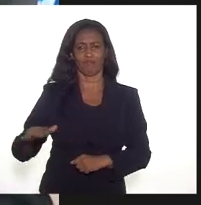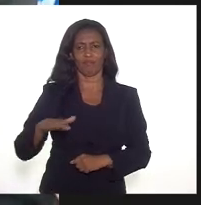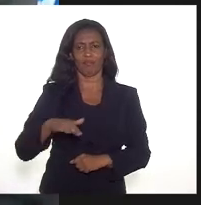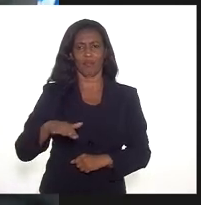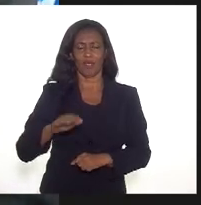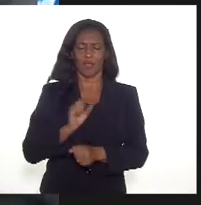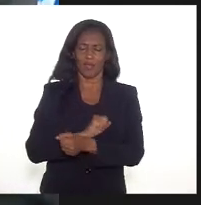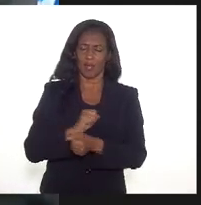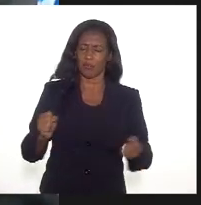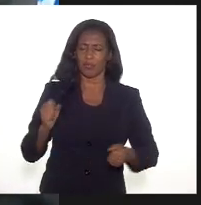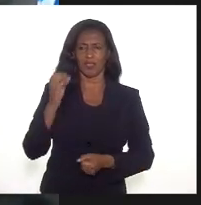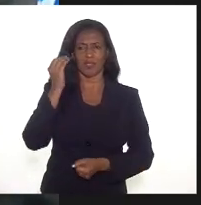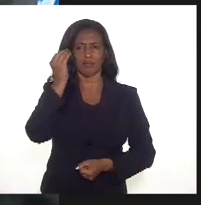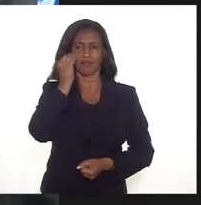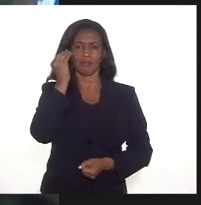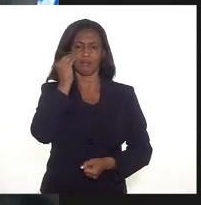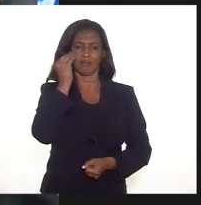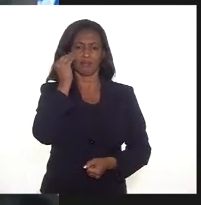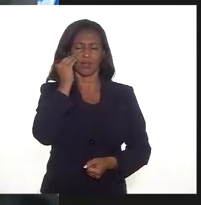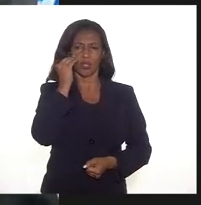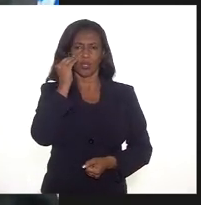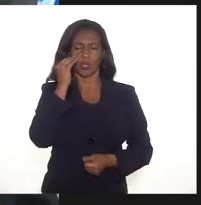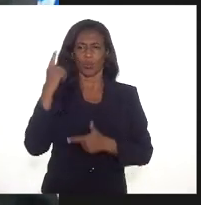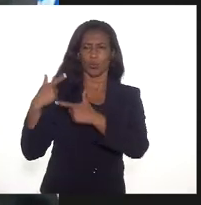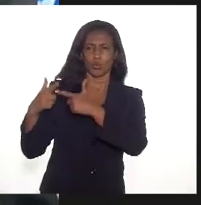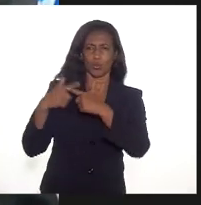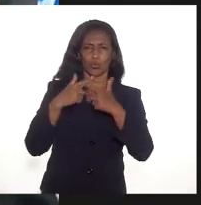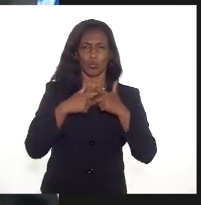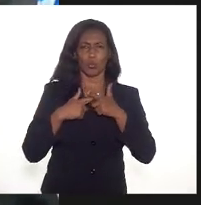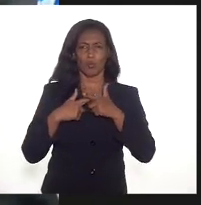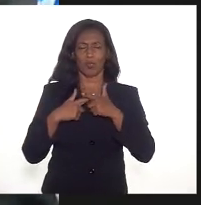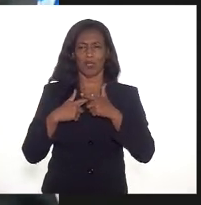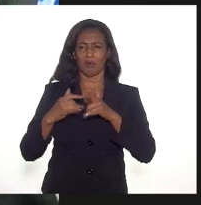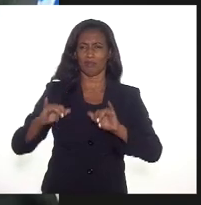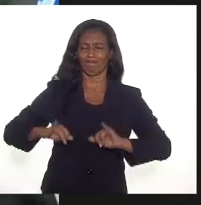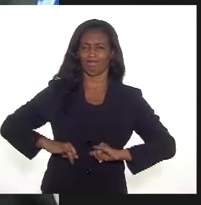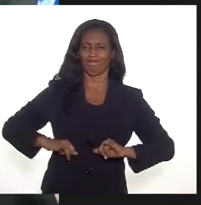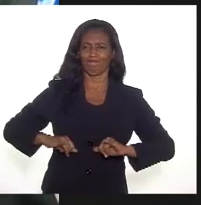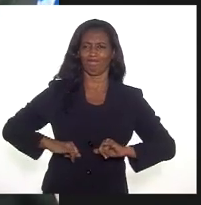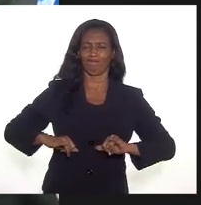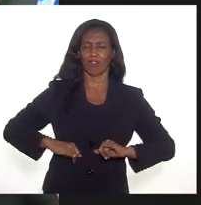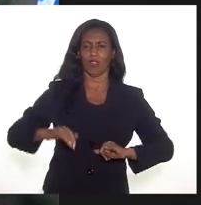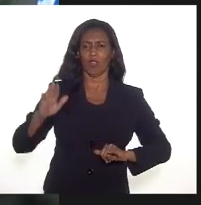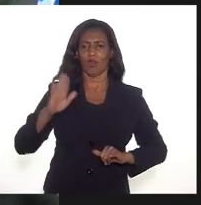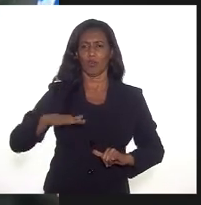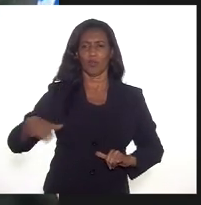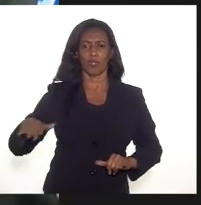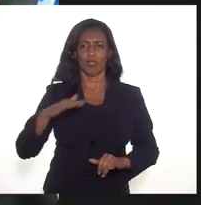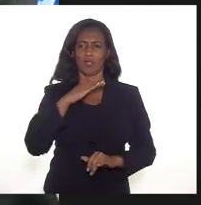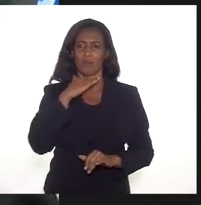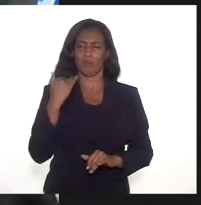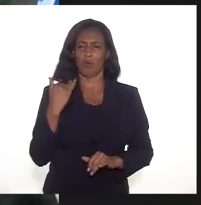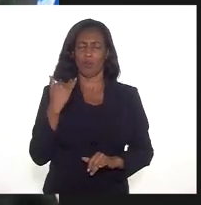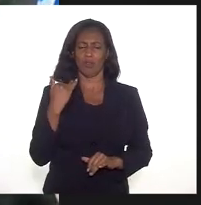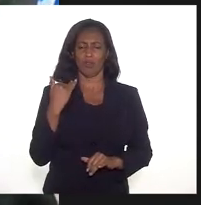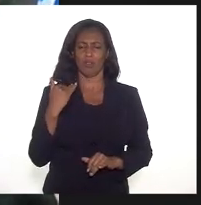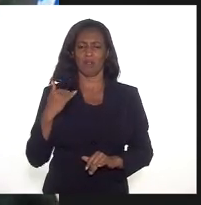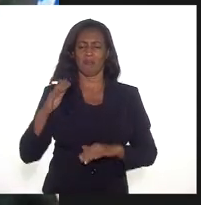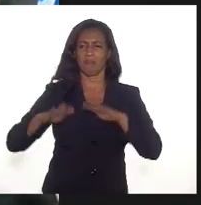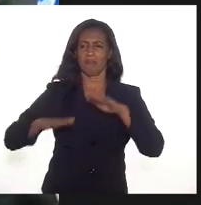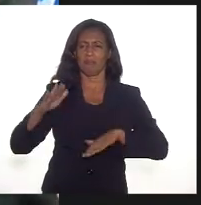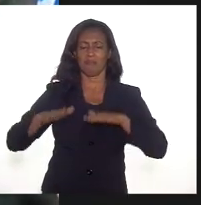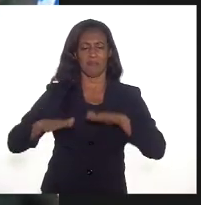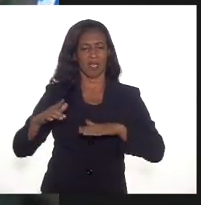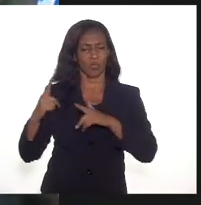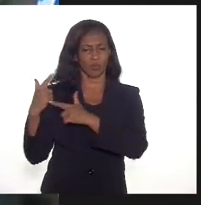impossível assistir aos recentes casos de maus-tratos que terminaram com a morte de menores, mesmo depois deles estarem tantos